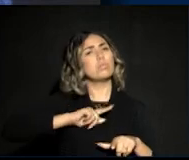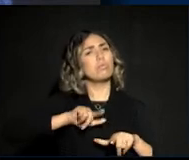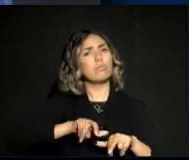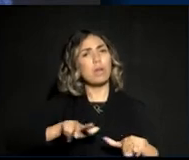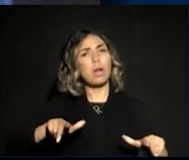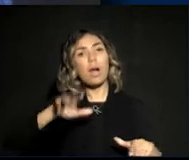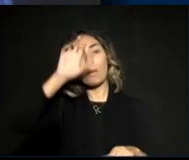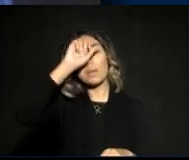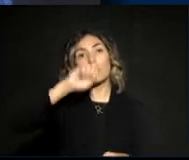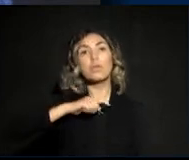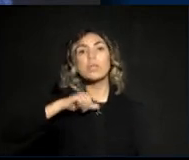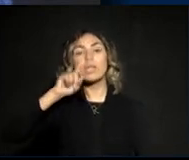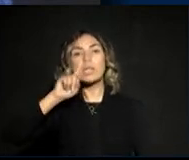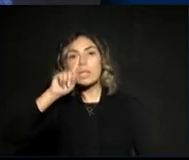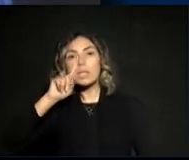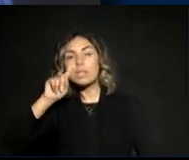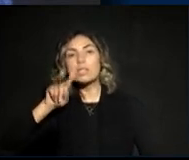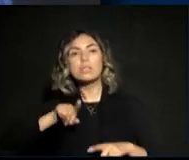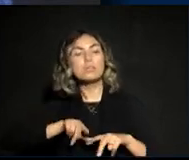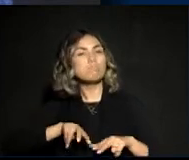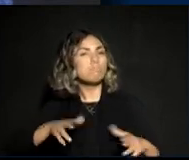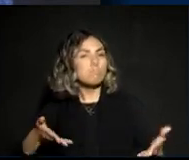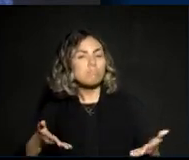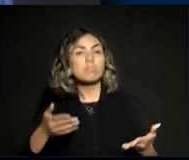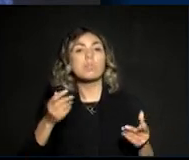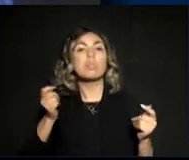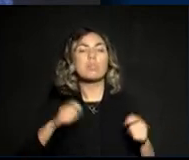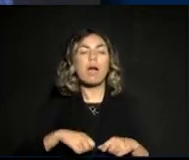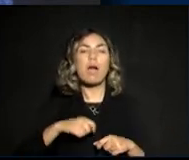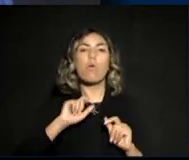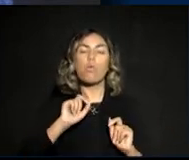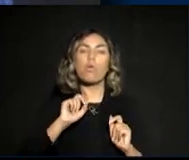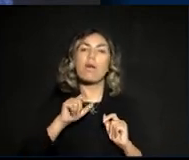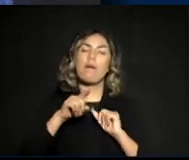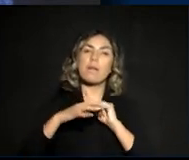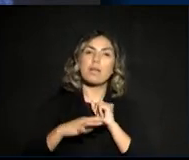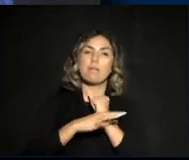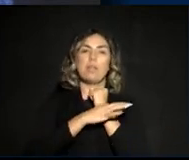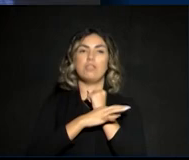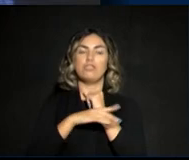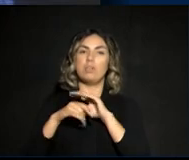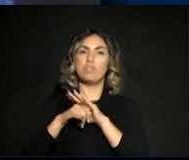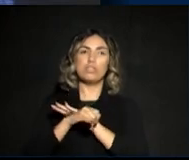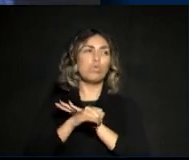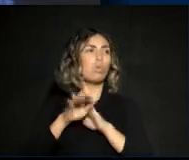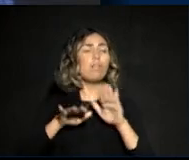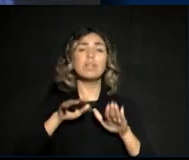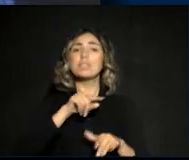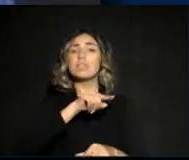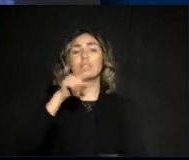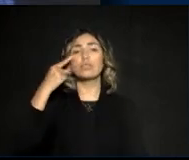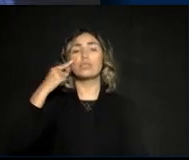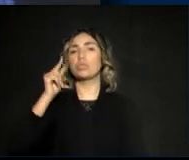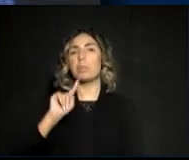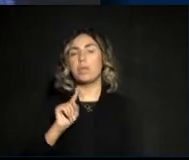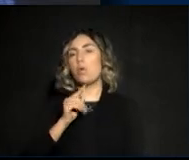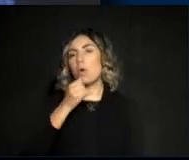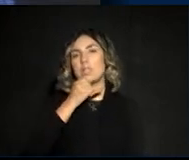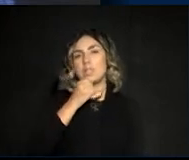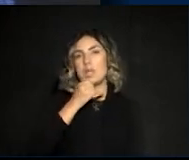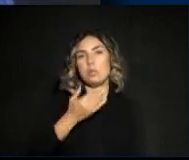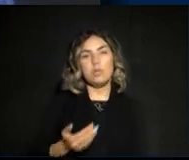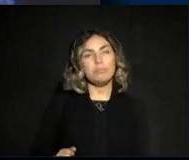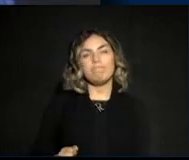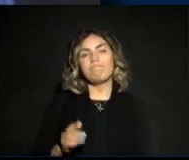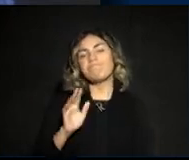a gente aprendeu a tratar risco de câmbio né então a gente conseguia dar garantias para o investidor aqui em outros momentos vocês não tinham por exemplo se eu